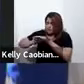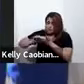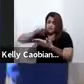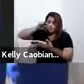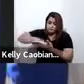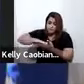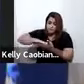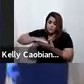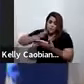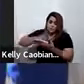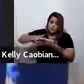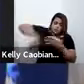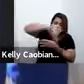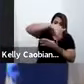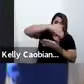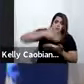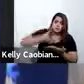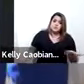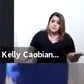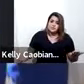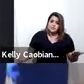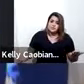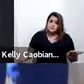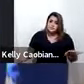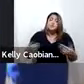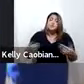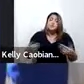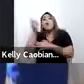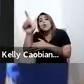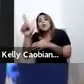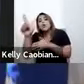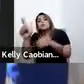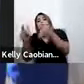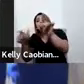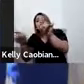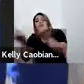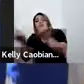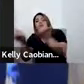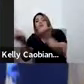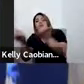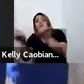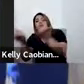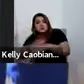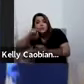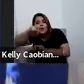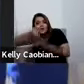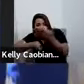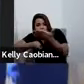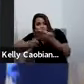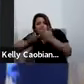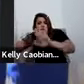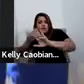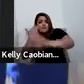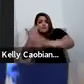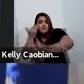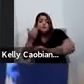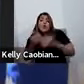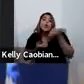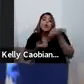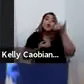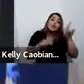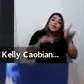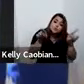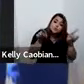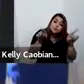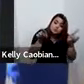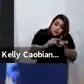comunicação por e-mail de que estavam despedidos, outros doentes com atestado, outros acometidos da